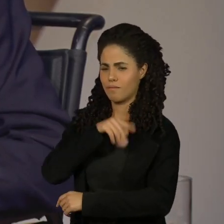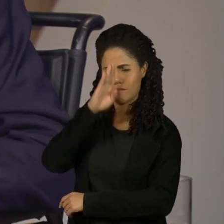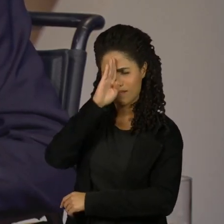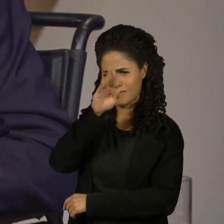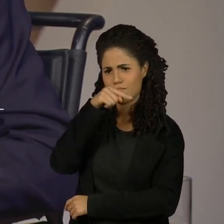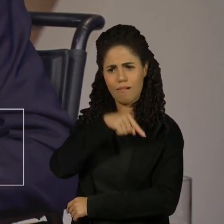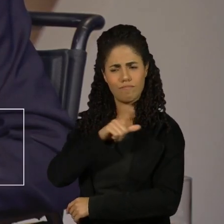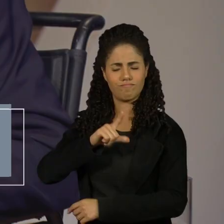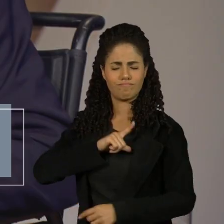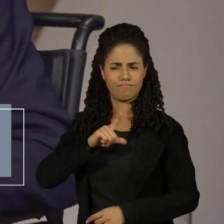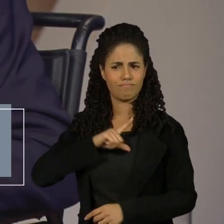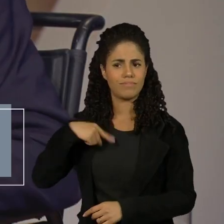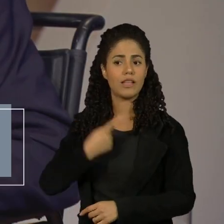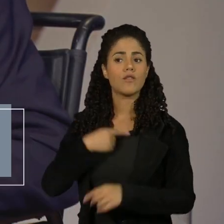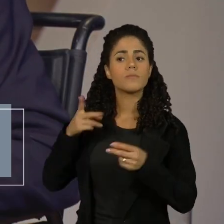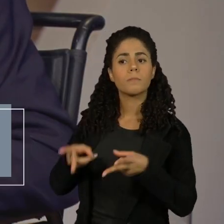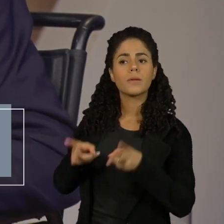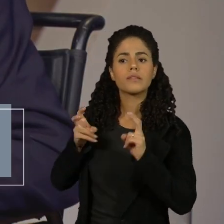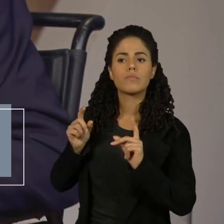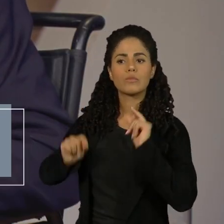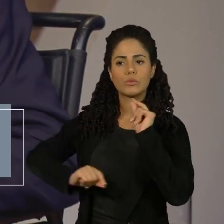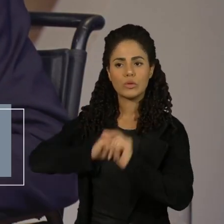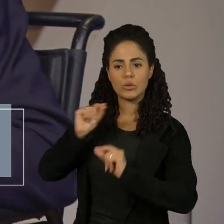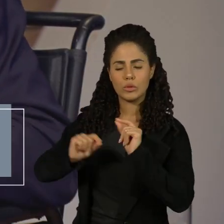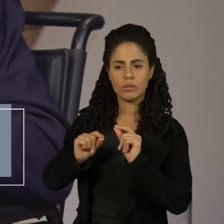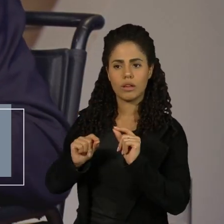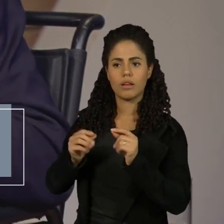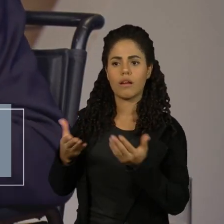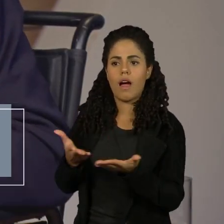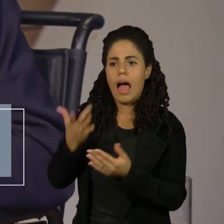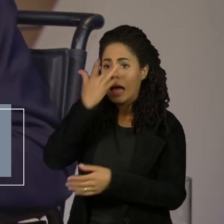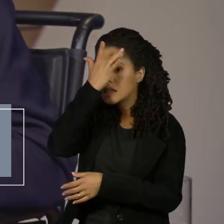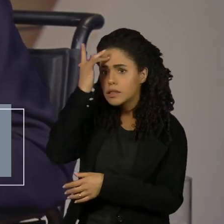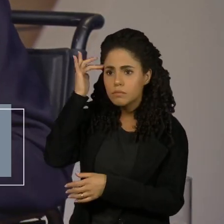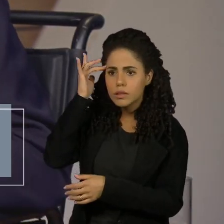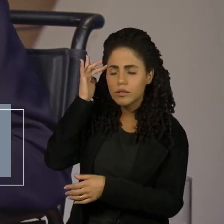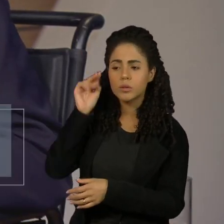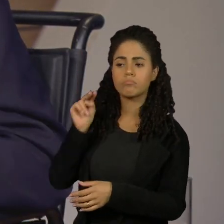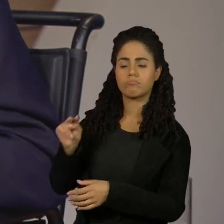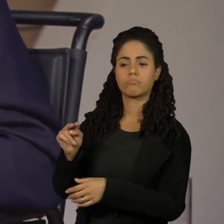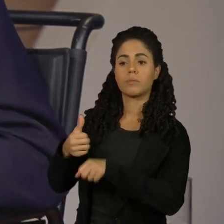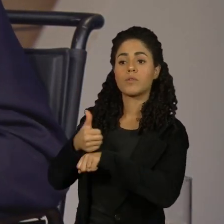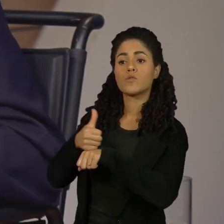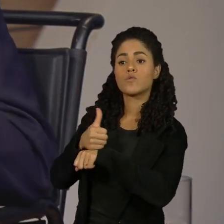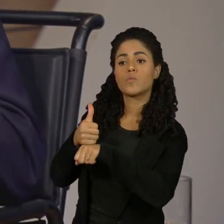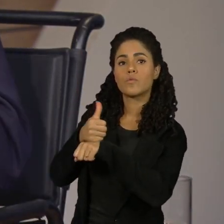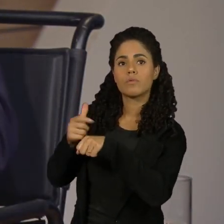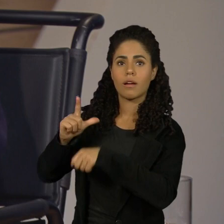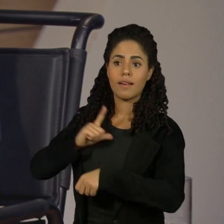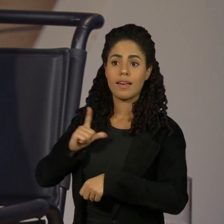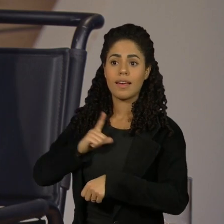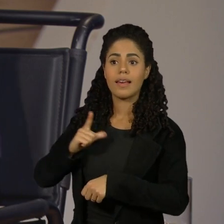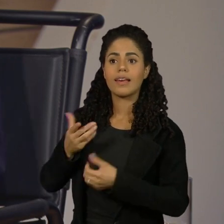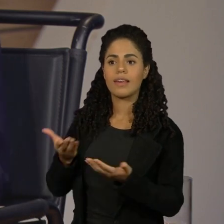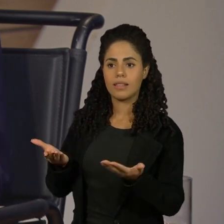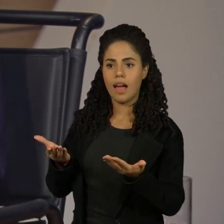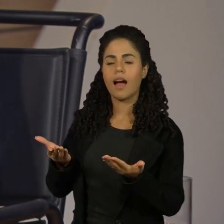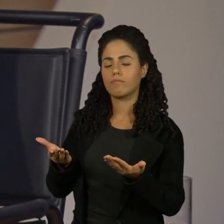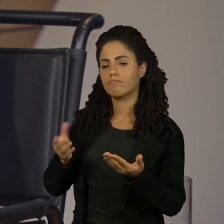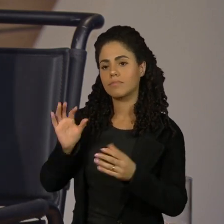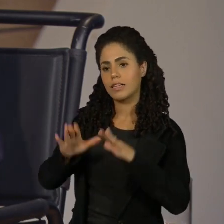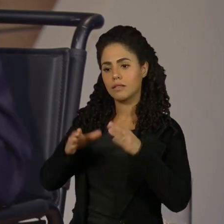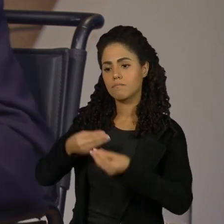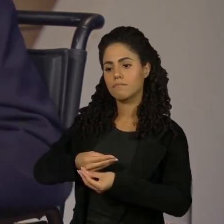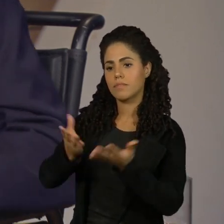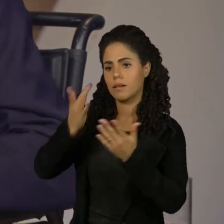E a gente percebe que nas próprias pessoas, nos próprios profissionais que dispensam a PrEP, que dão